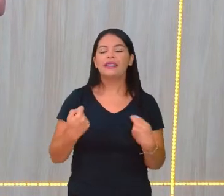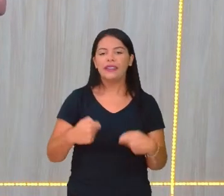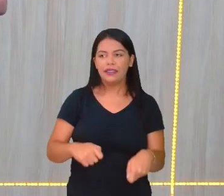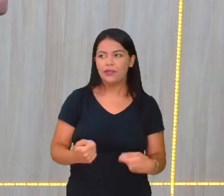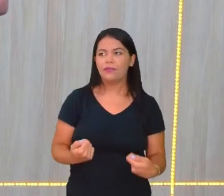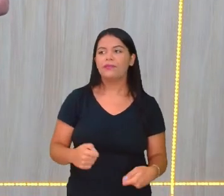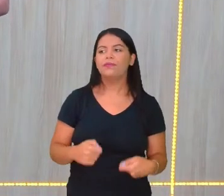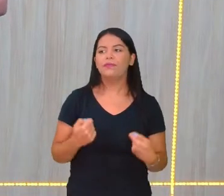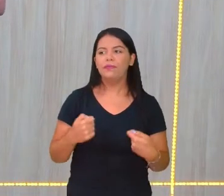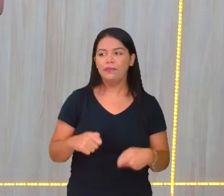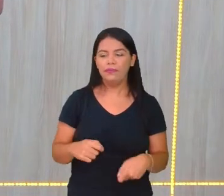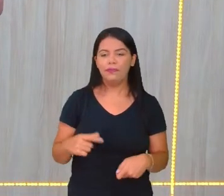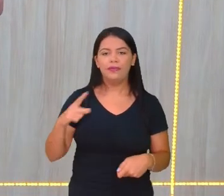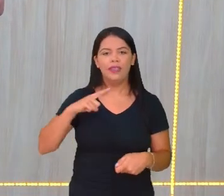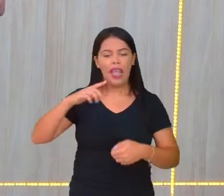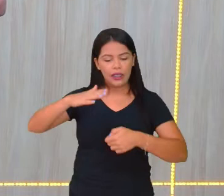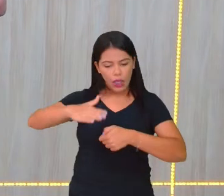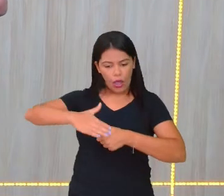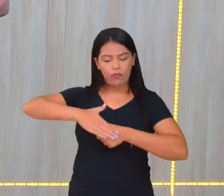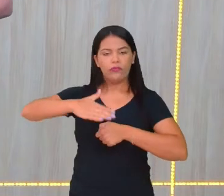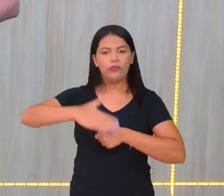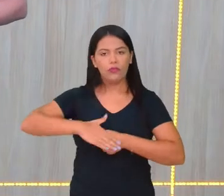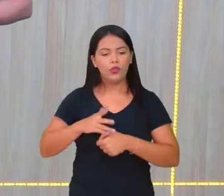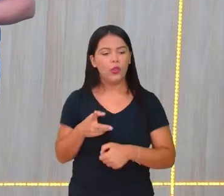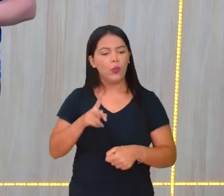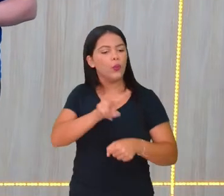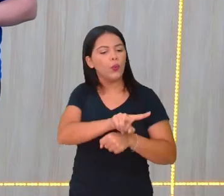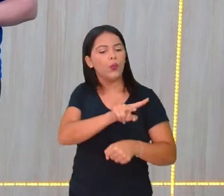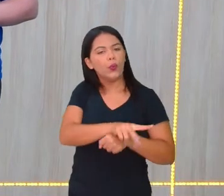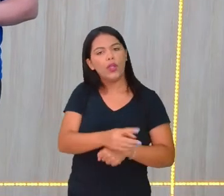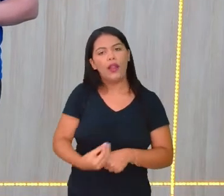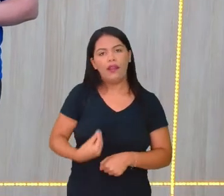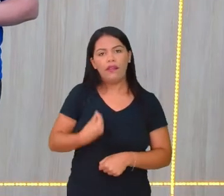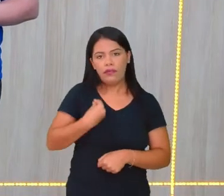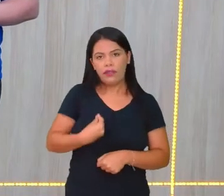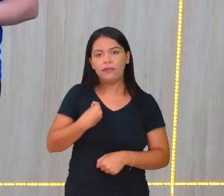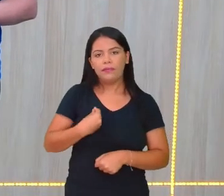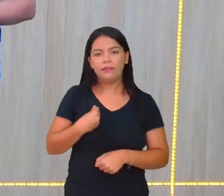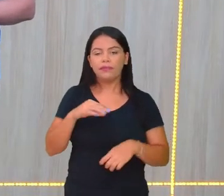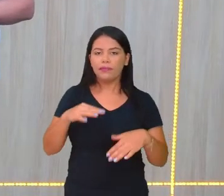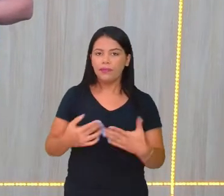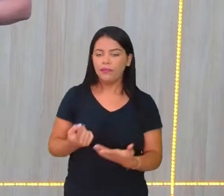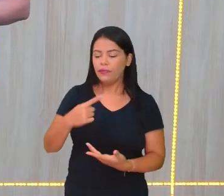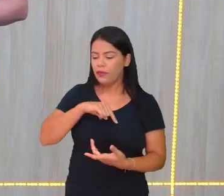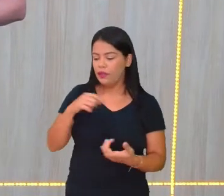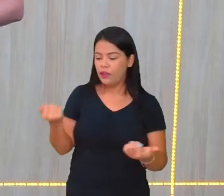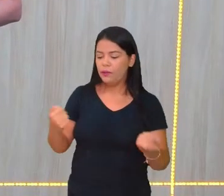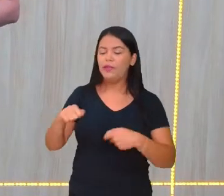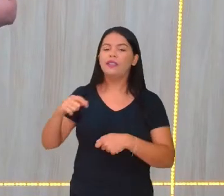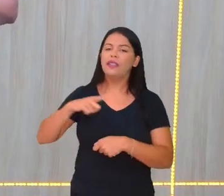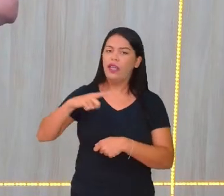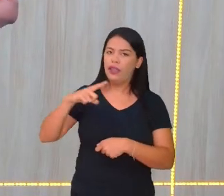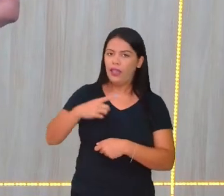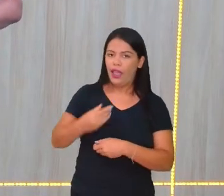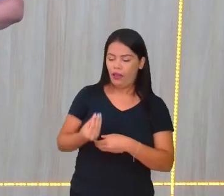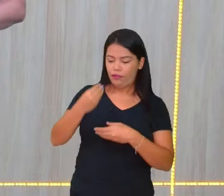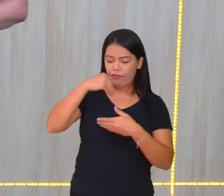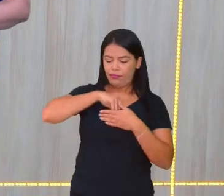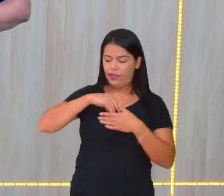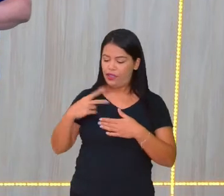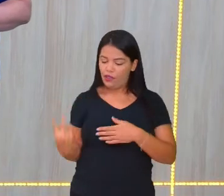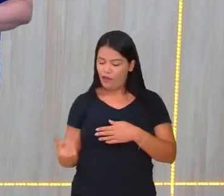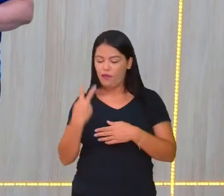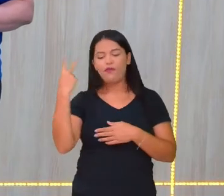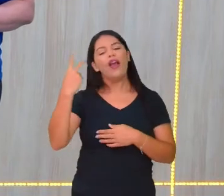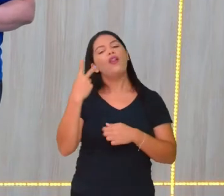dessa atitude de preservação da vida, não é? Então precisamos ter esse valor inserido